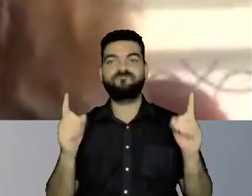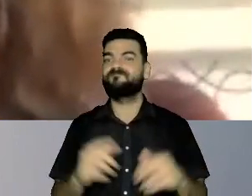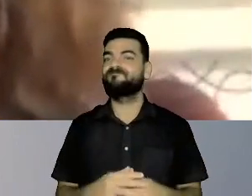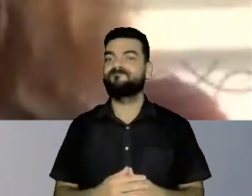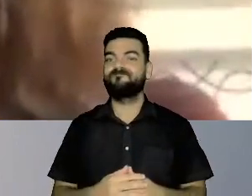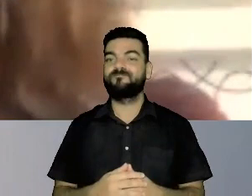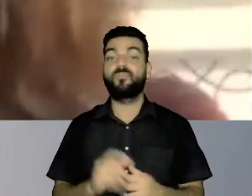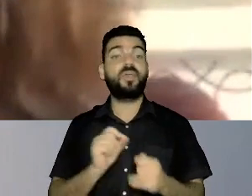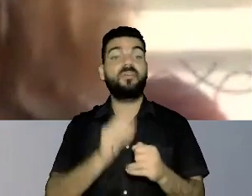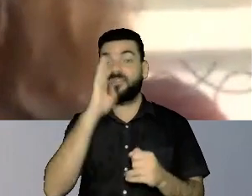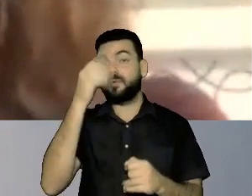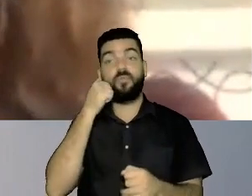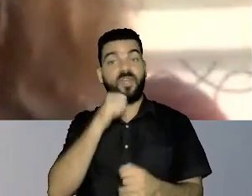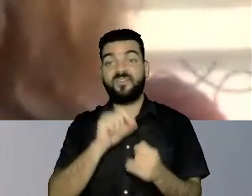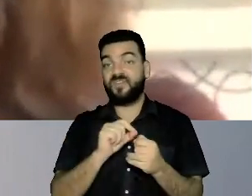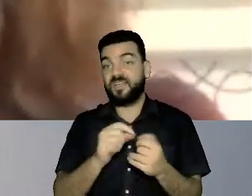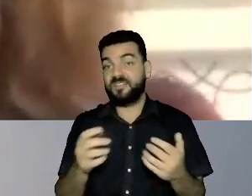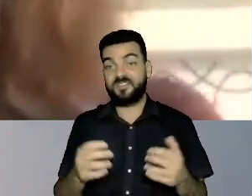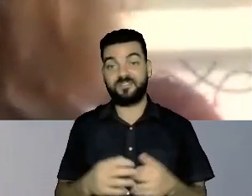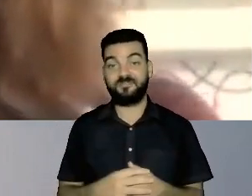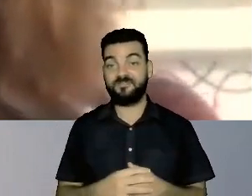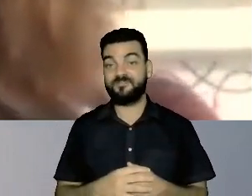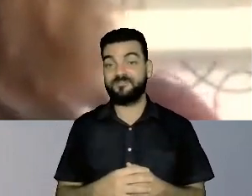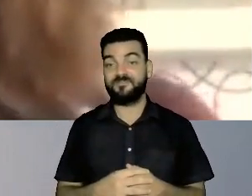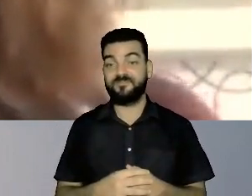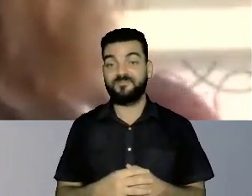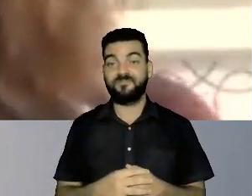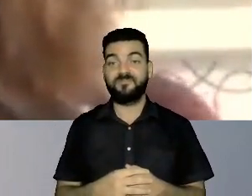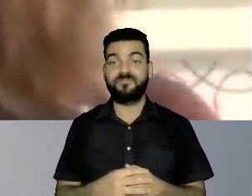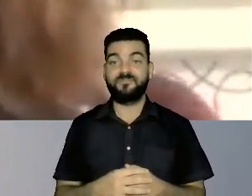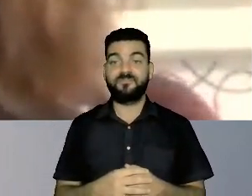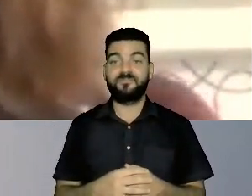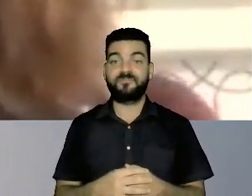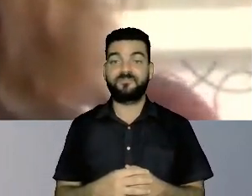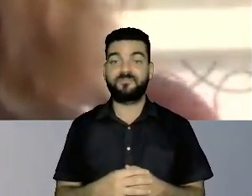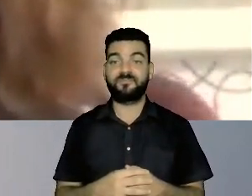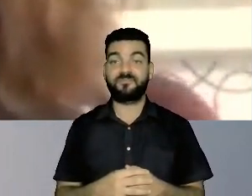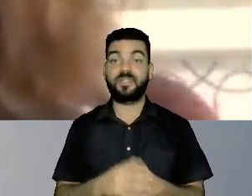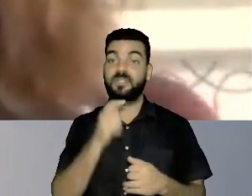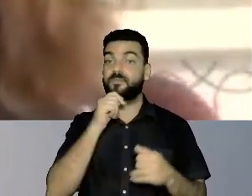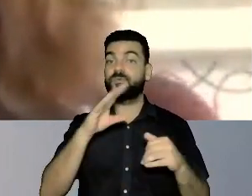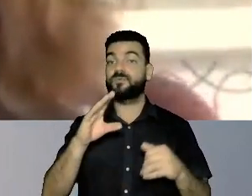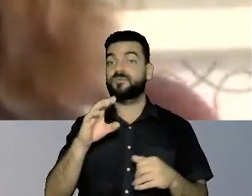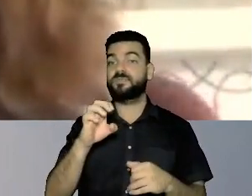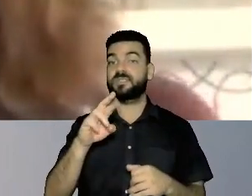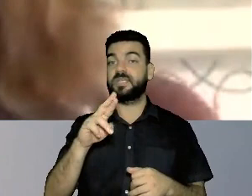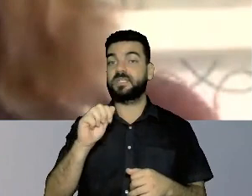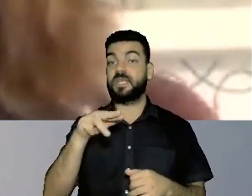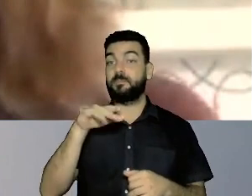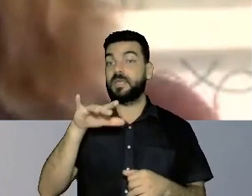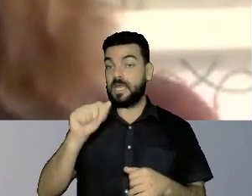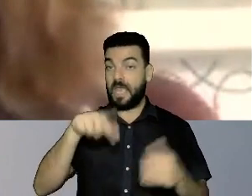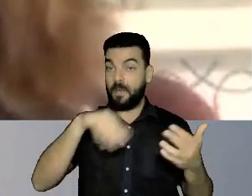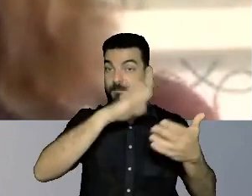que nos impressionam, são muitas vezes esquecidos. E muitas vezes isso está na mão principalmente das mulheres.